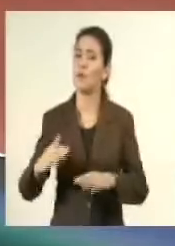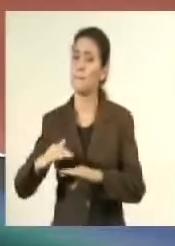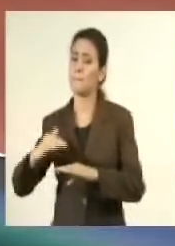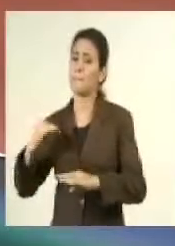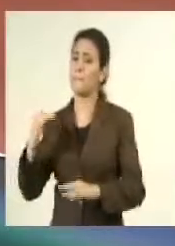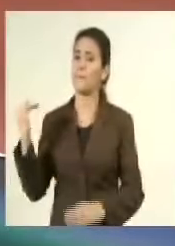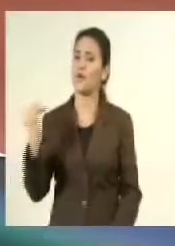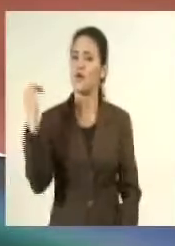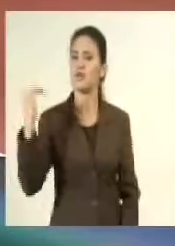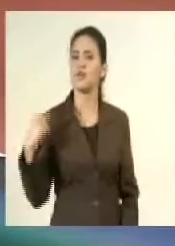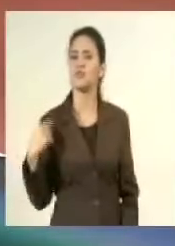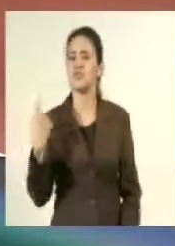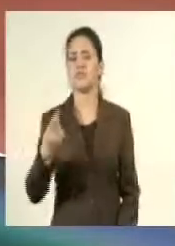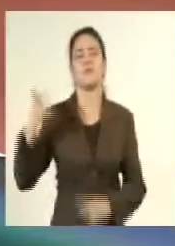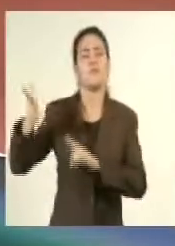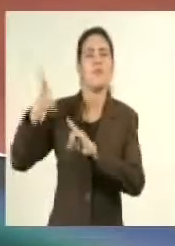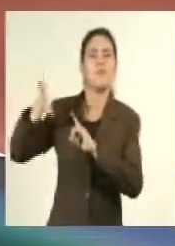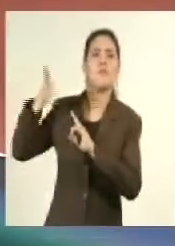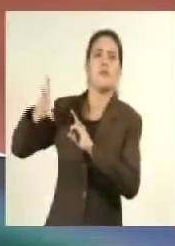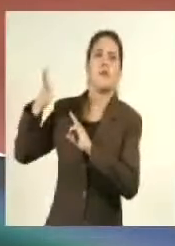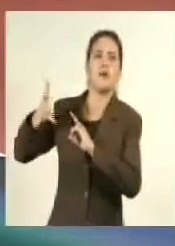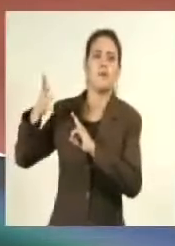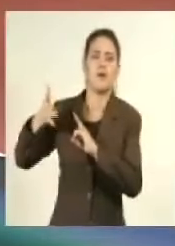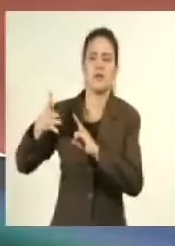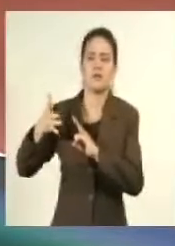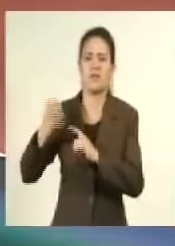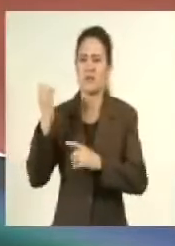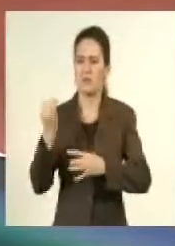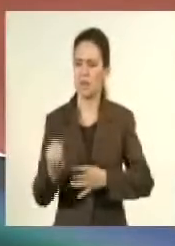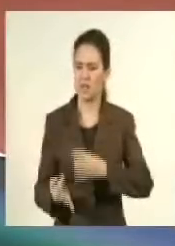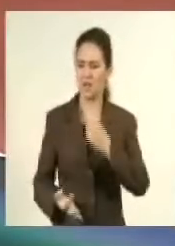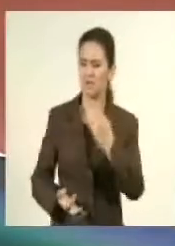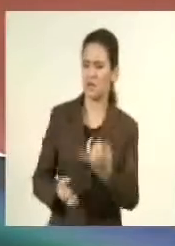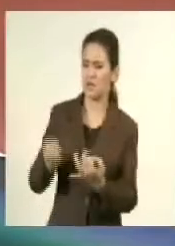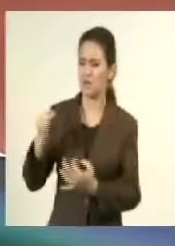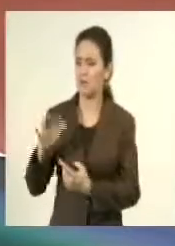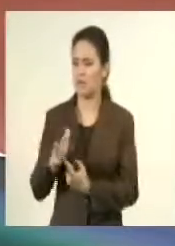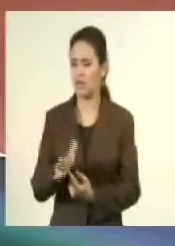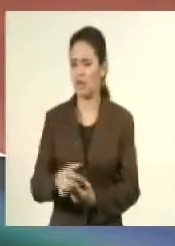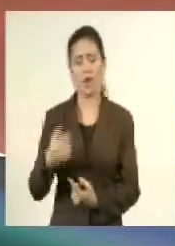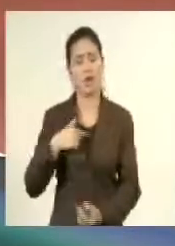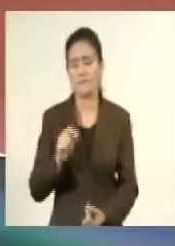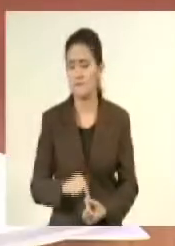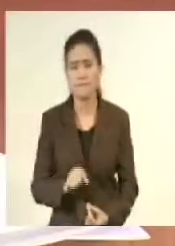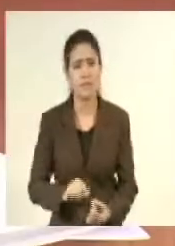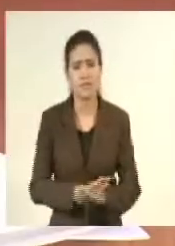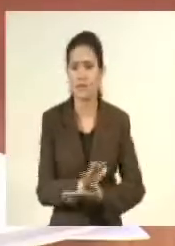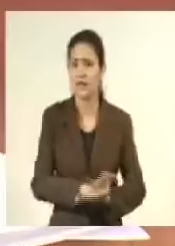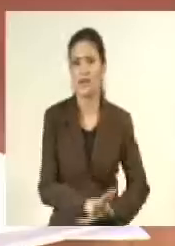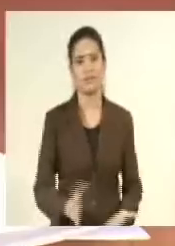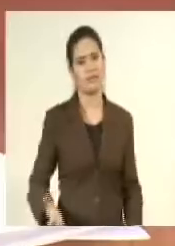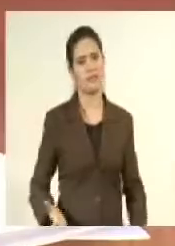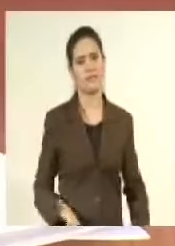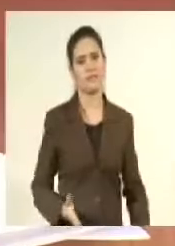nessa tribuna do que ficar me defendendo de algo que eu não fiz.